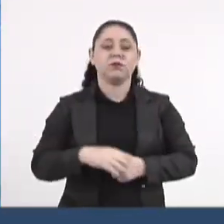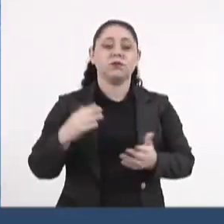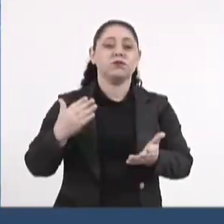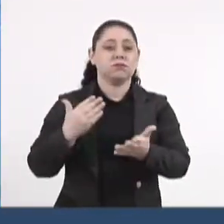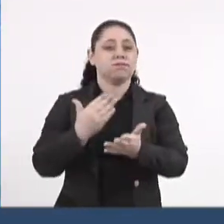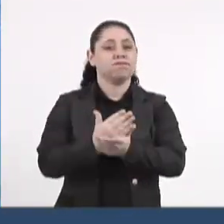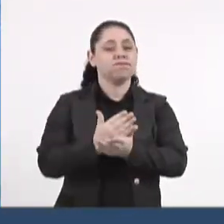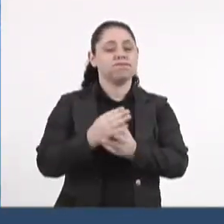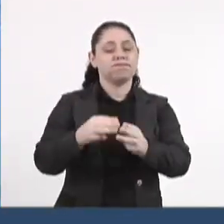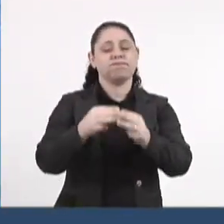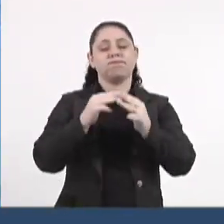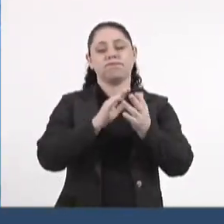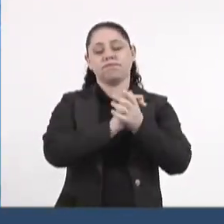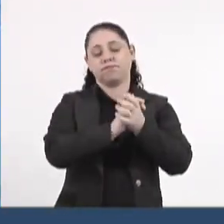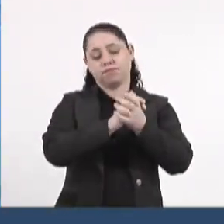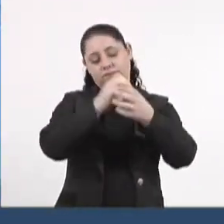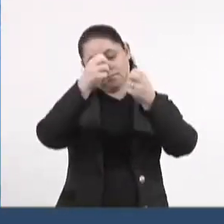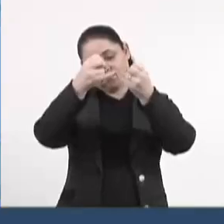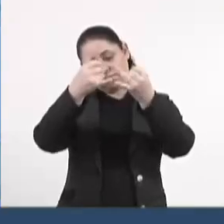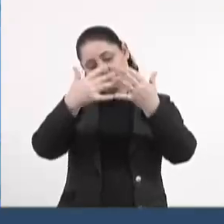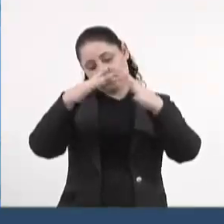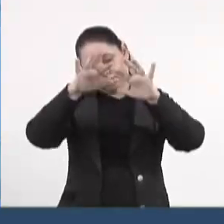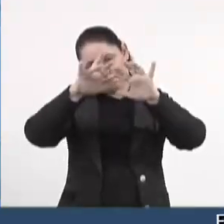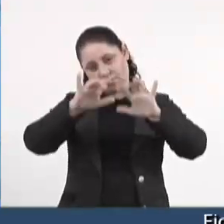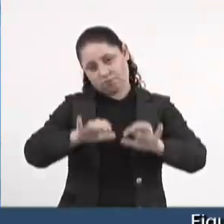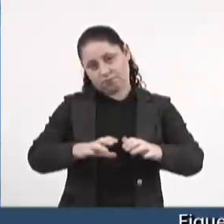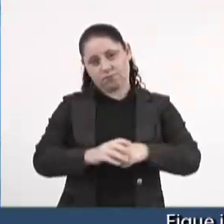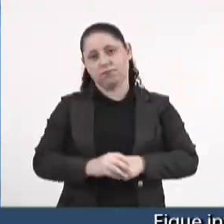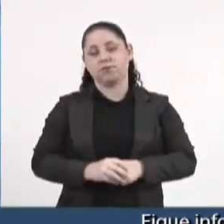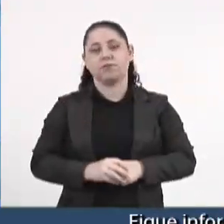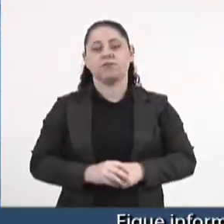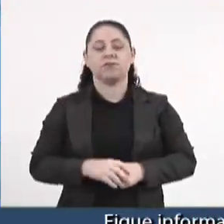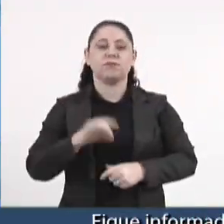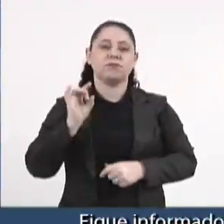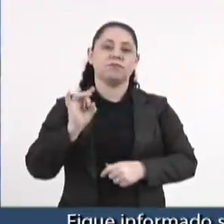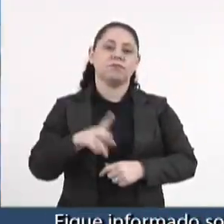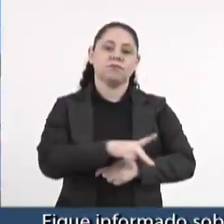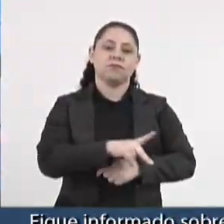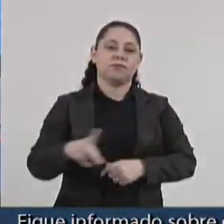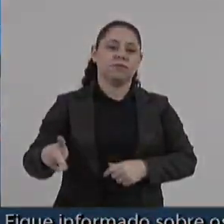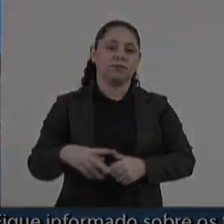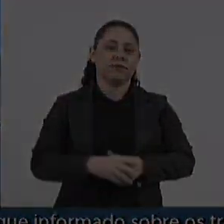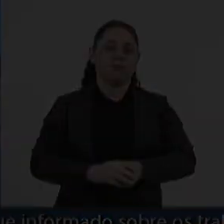aprovada, a presente moção poderá ser redigida nos termos que se seguem. É só, senhor presidente.